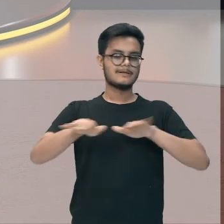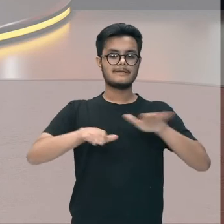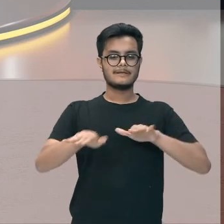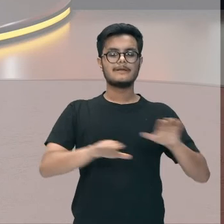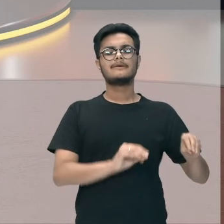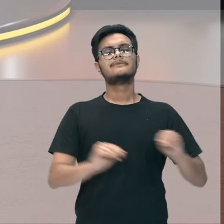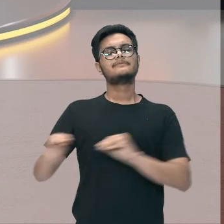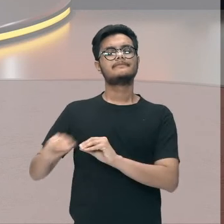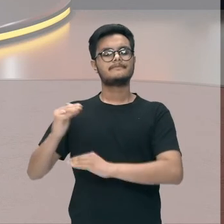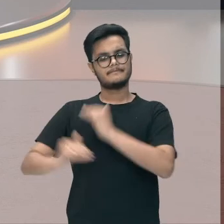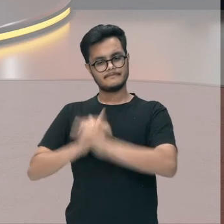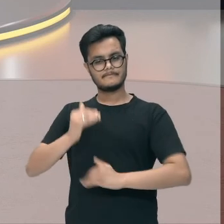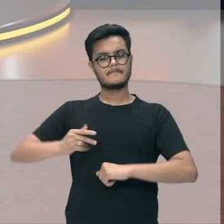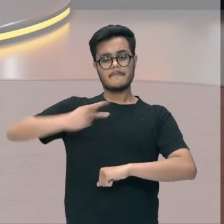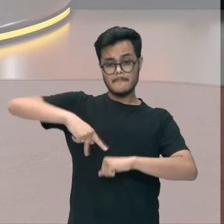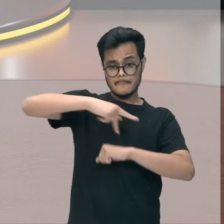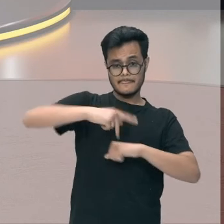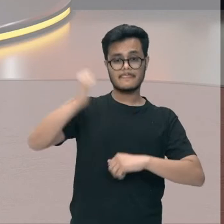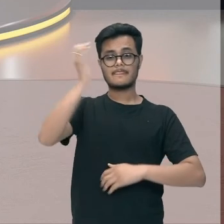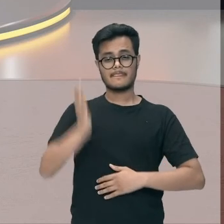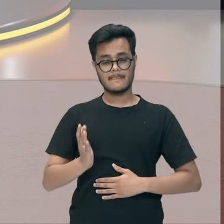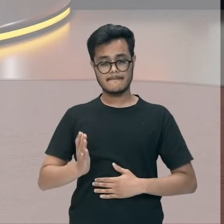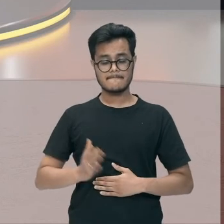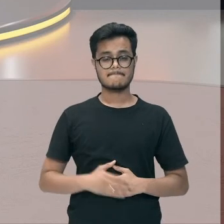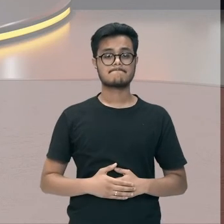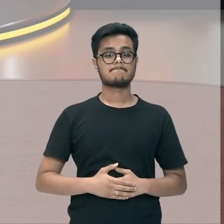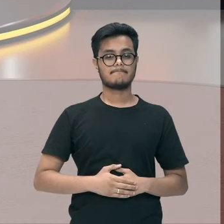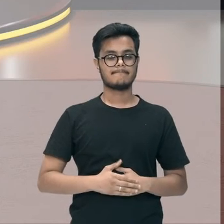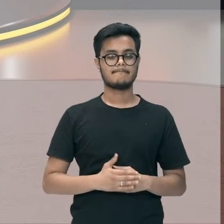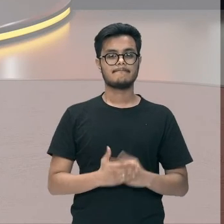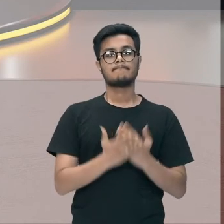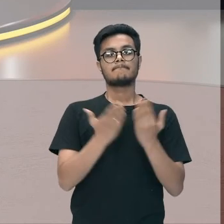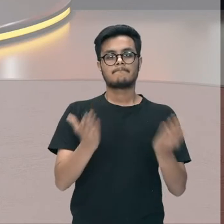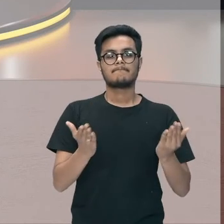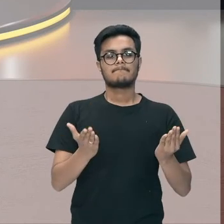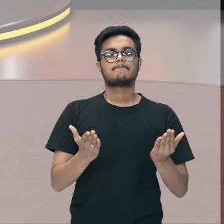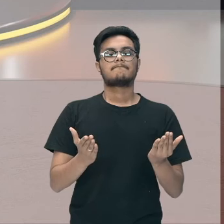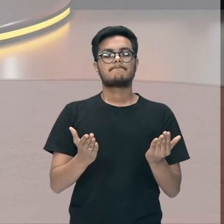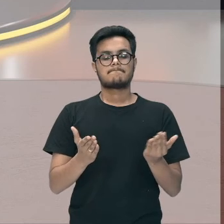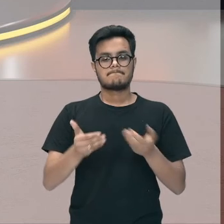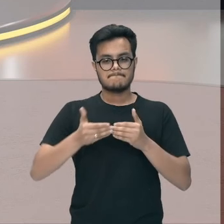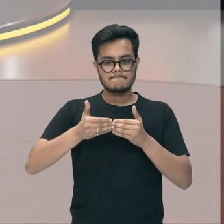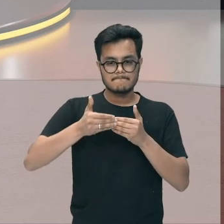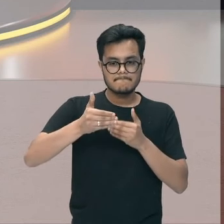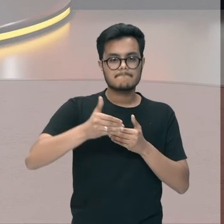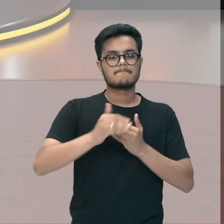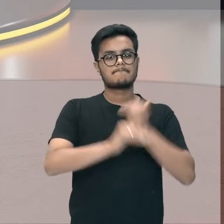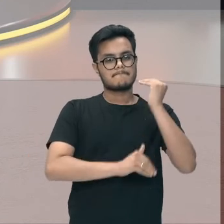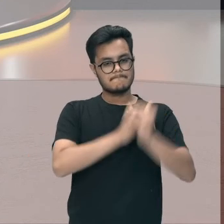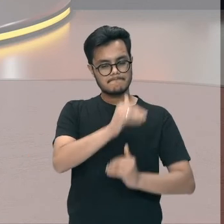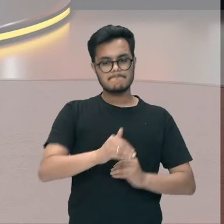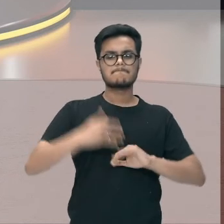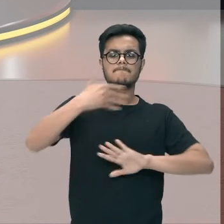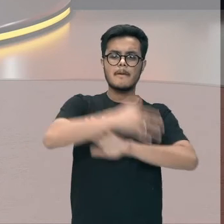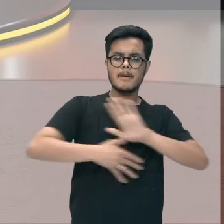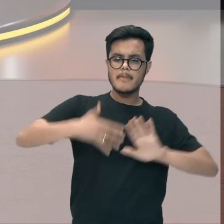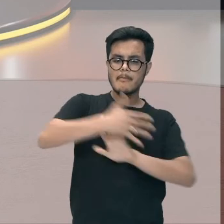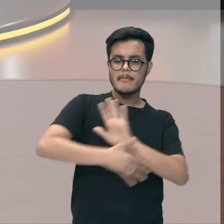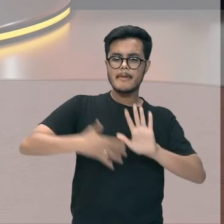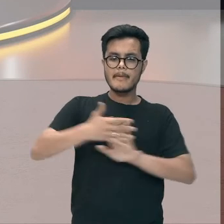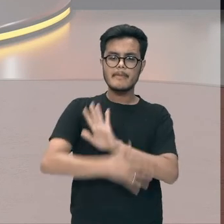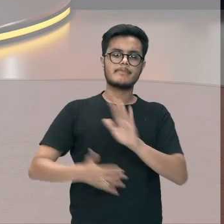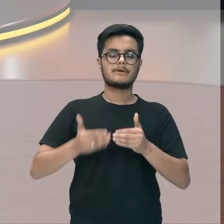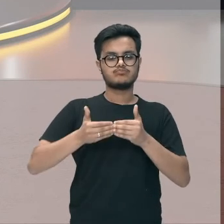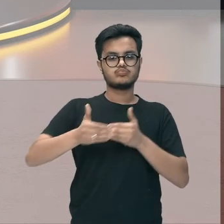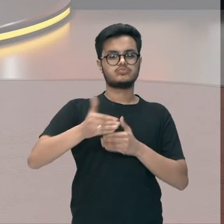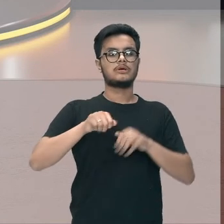de desenvolvimento de um país. E o Brasil vai começar a desenvolver as suas